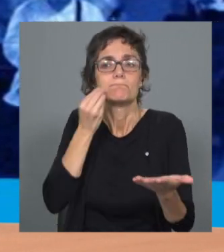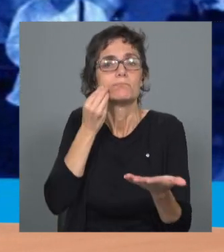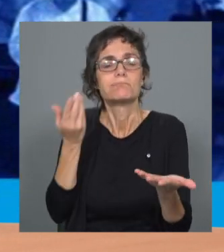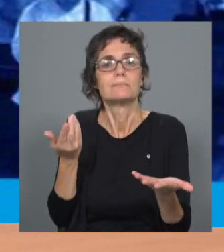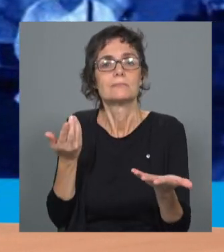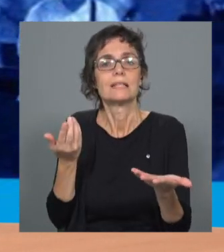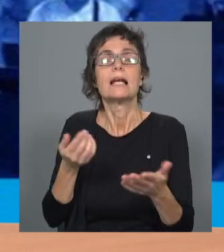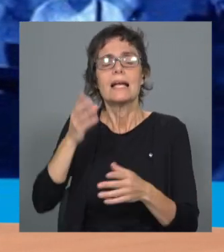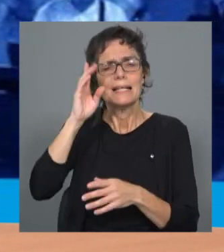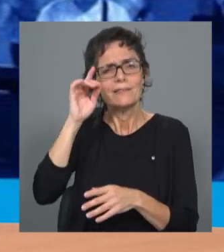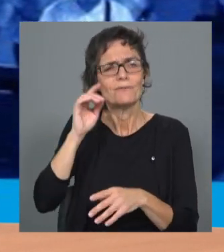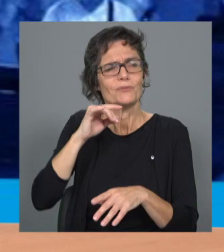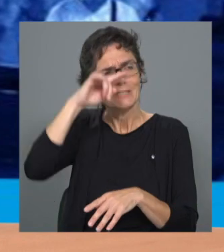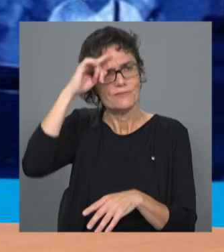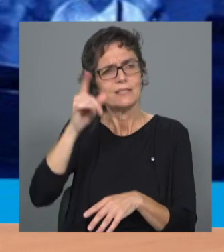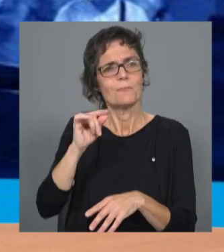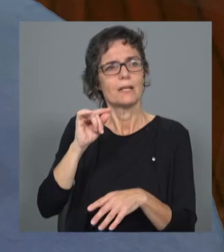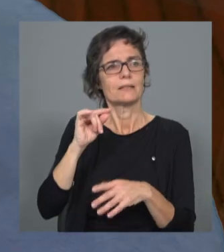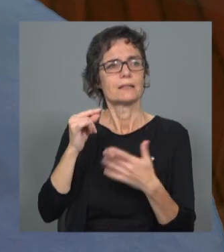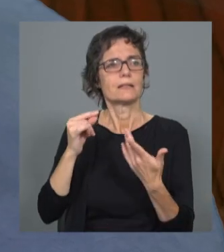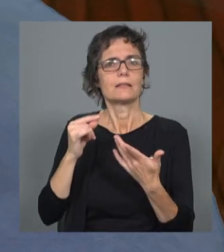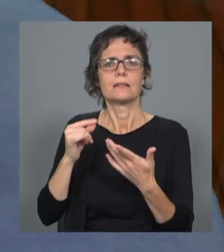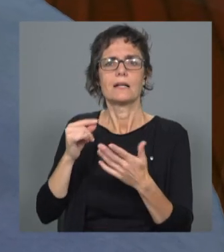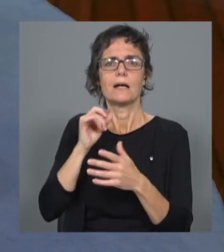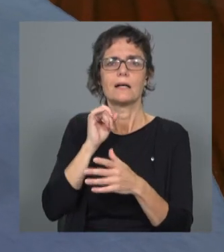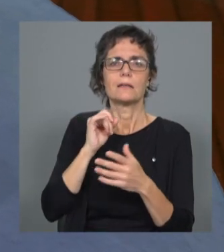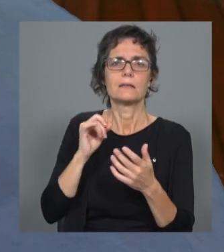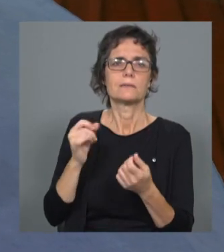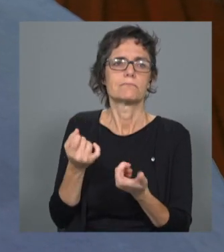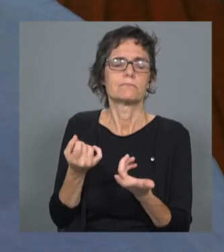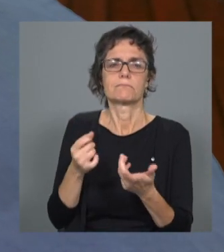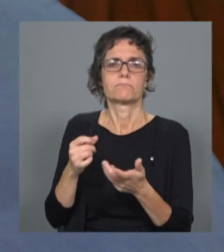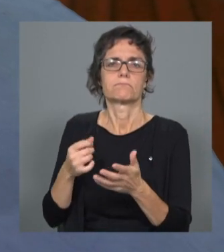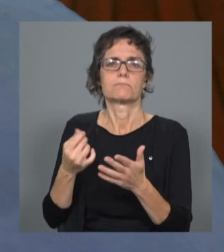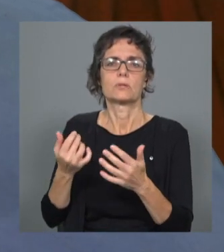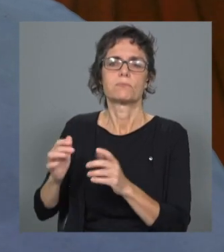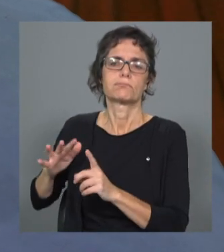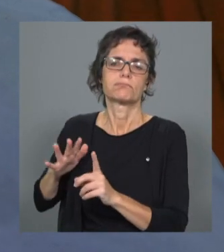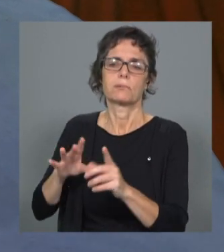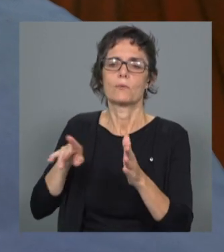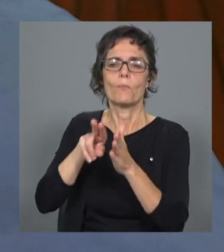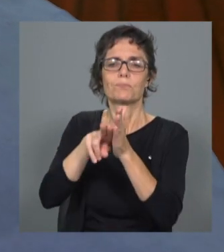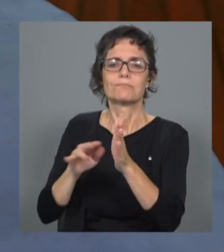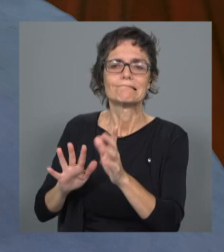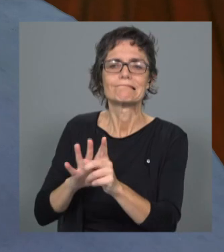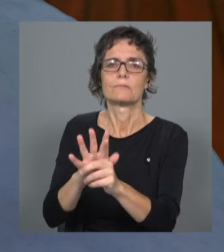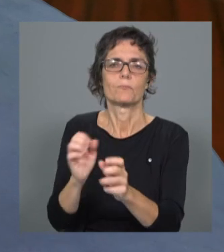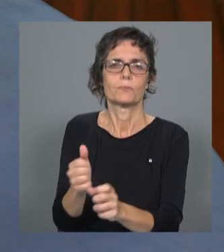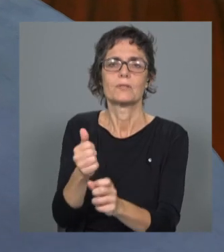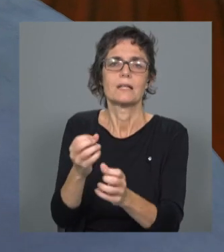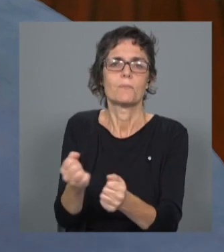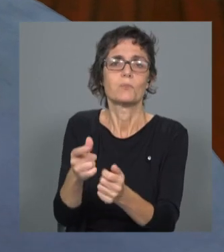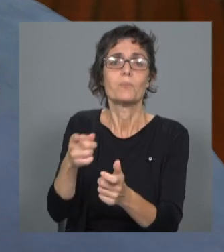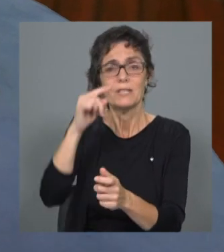outra forma, queriam ter feito o luto de outra forma, e que foi tudo muito rápido, muito complicado. E depois há todos